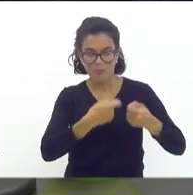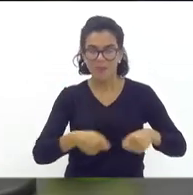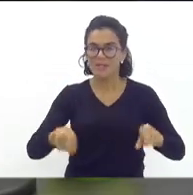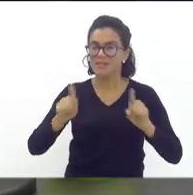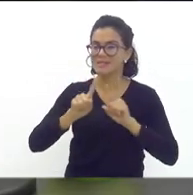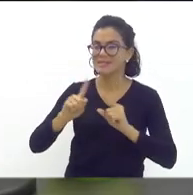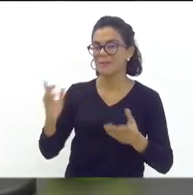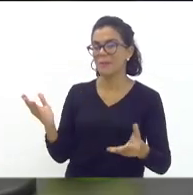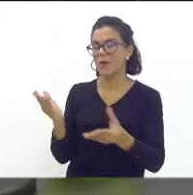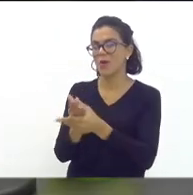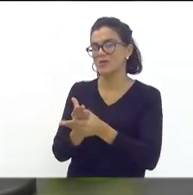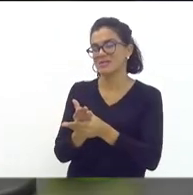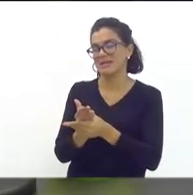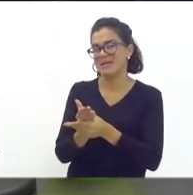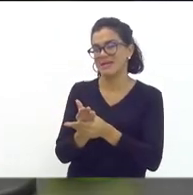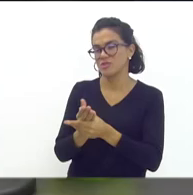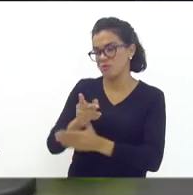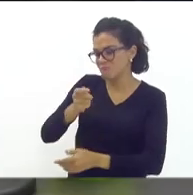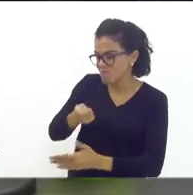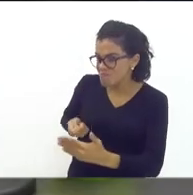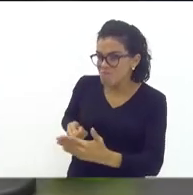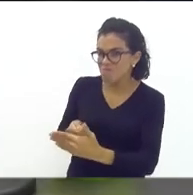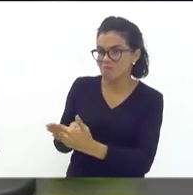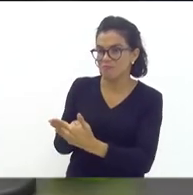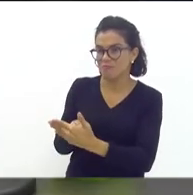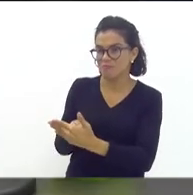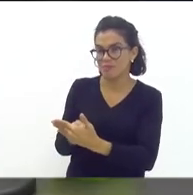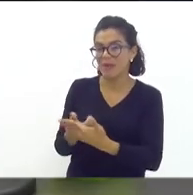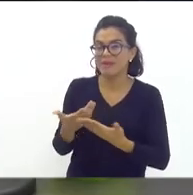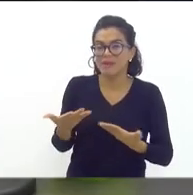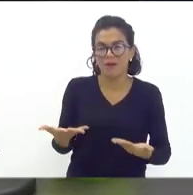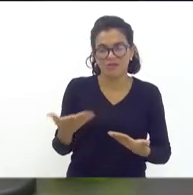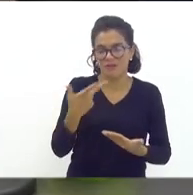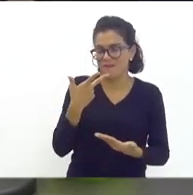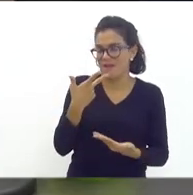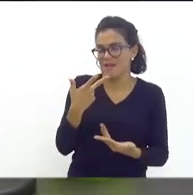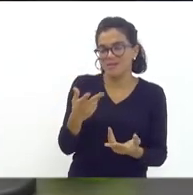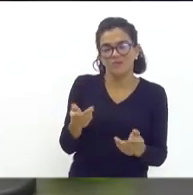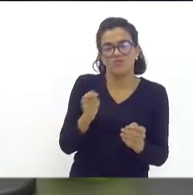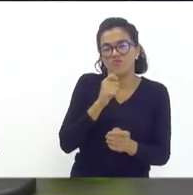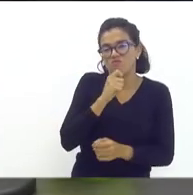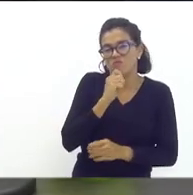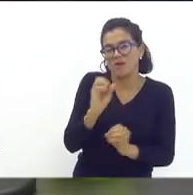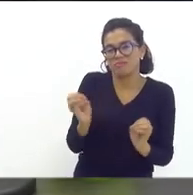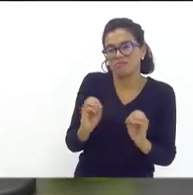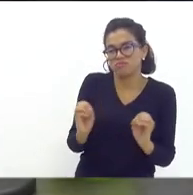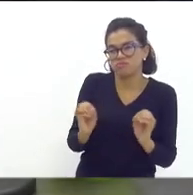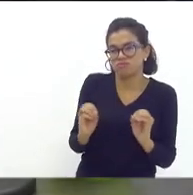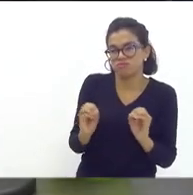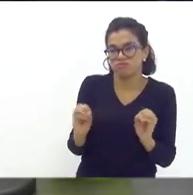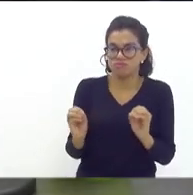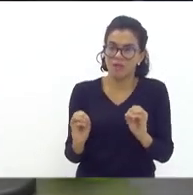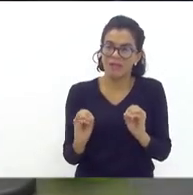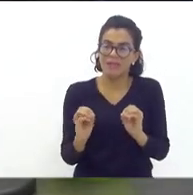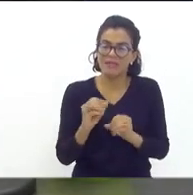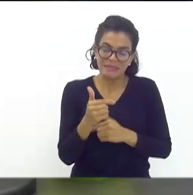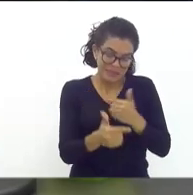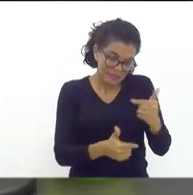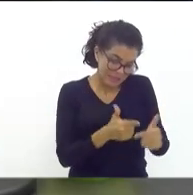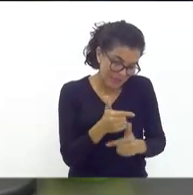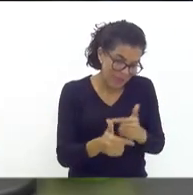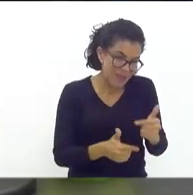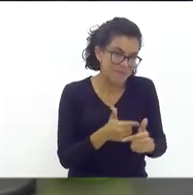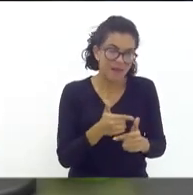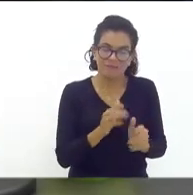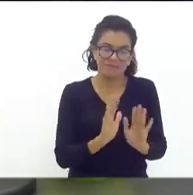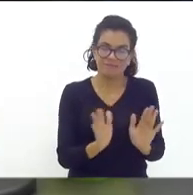que se processo regulatório Esse é o objetivo então a gente não tá falando ainda de trabalho para o